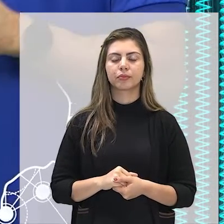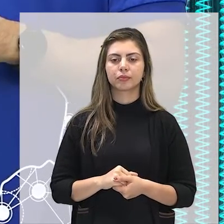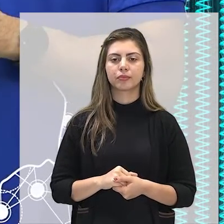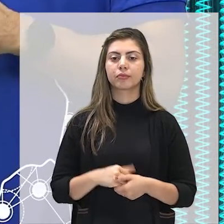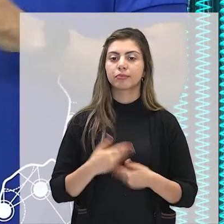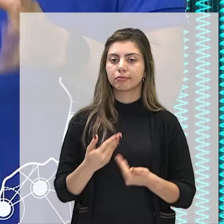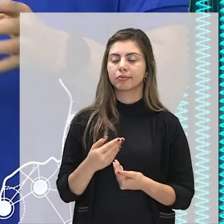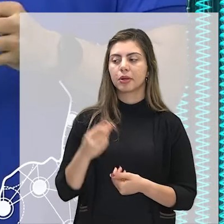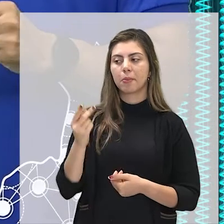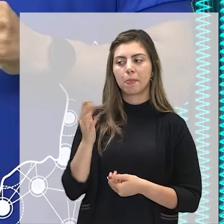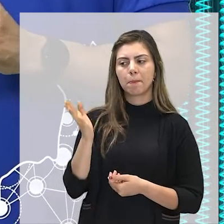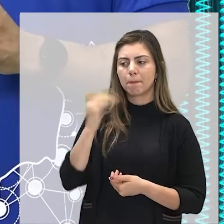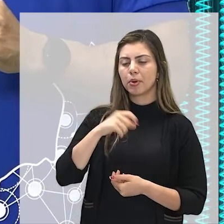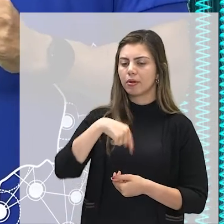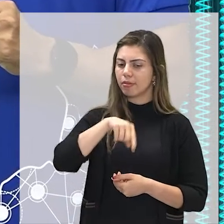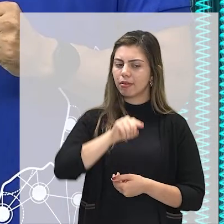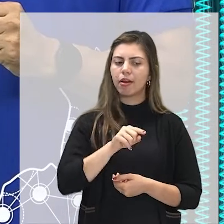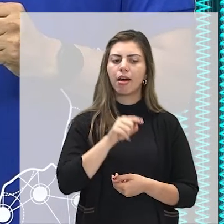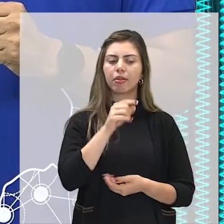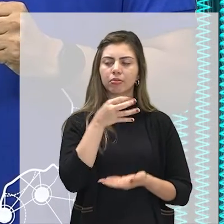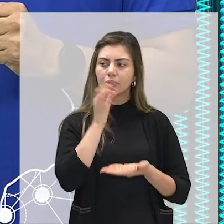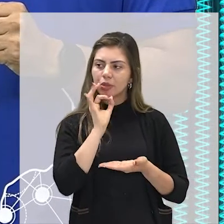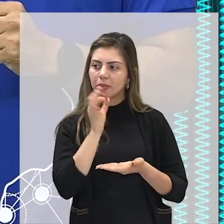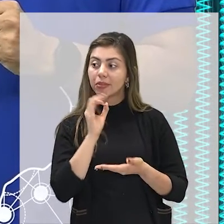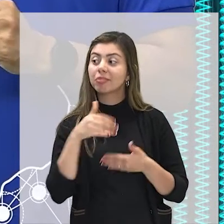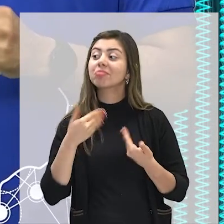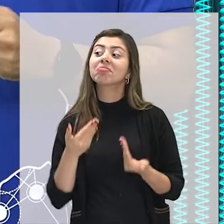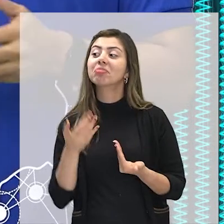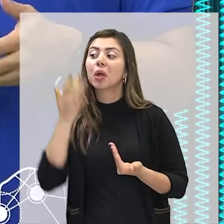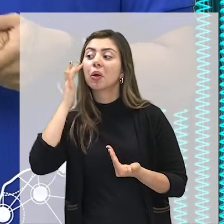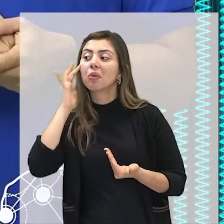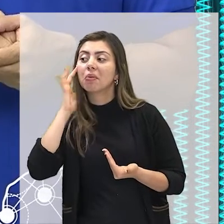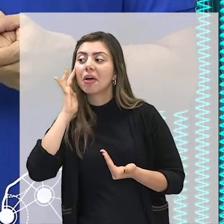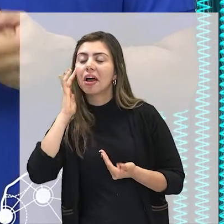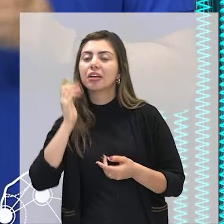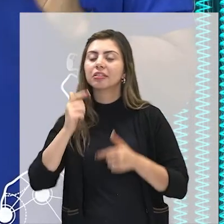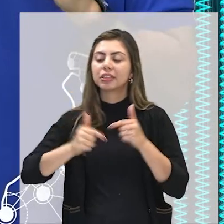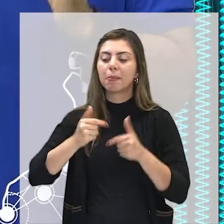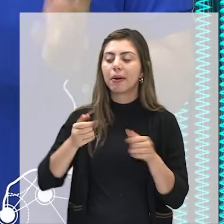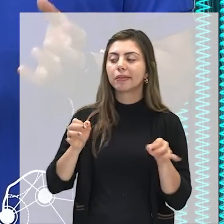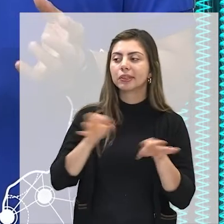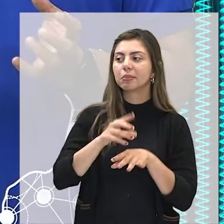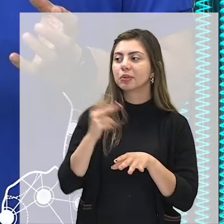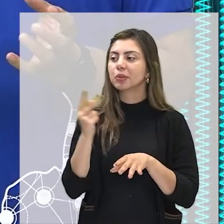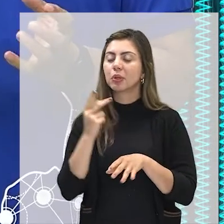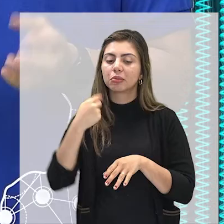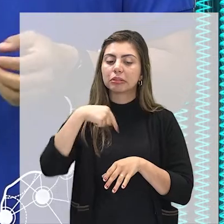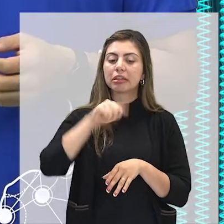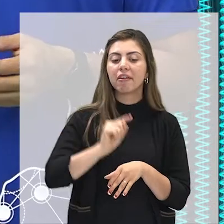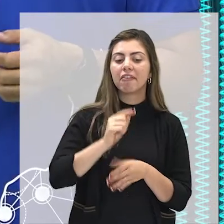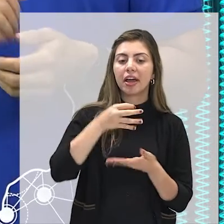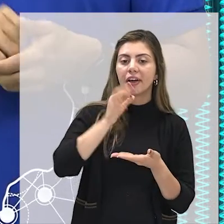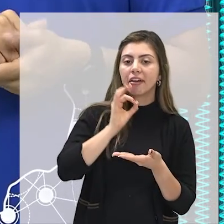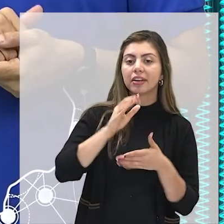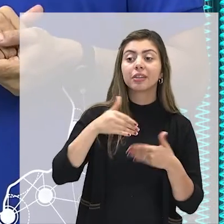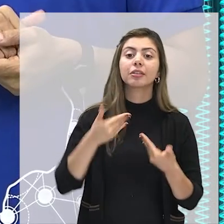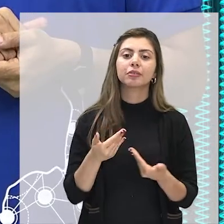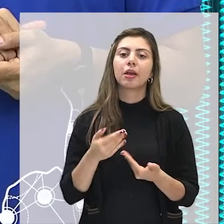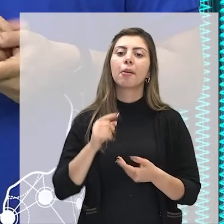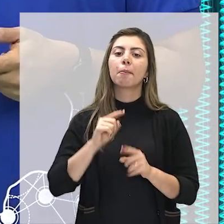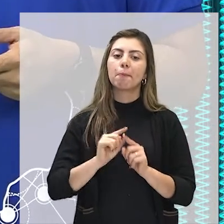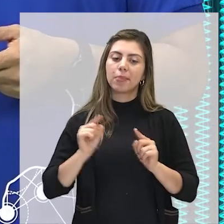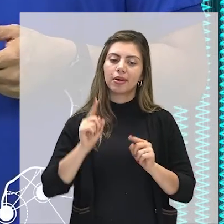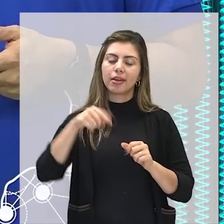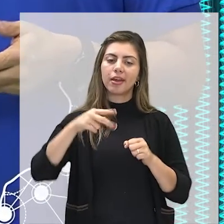localizada, um café. Que tal a gente tomar um café, né? Depois do trabalho? Então ele passa esse sentido, mas ele é um